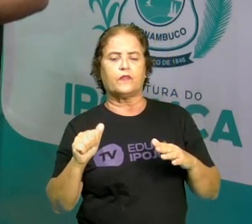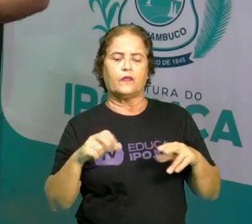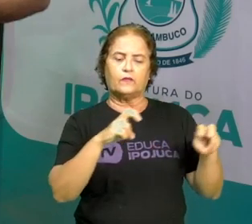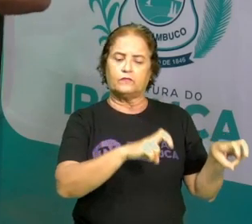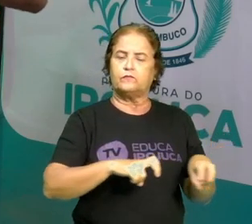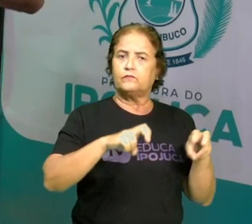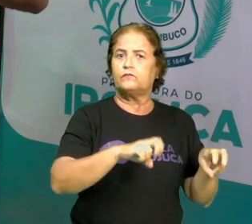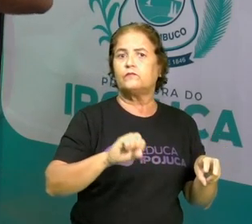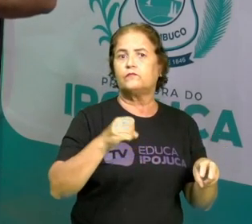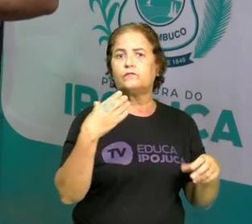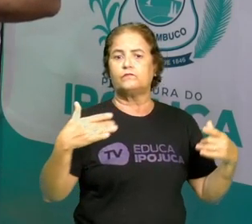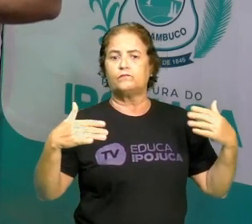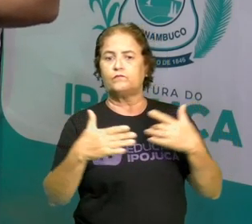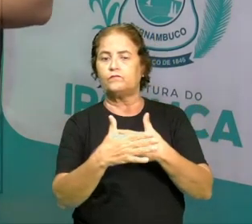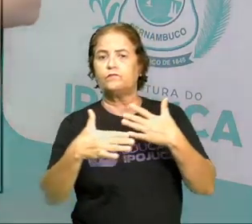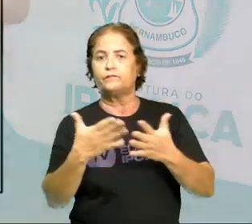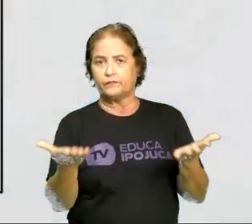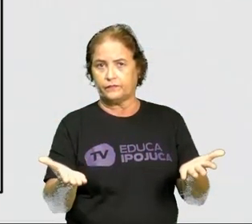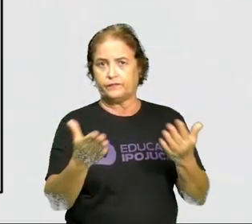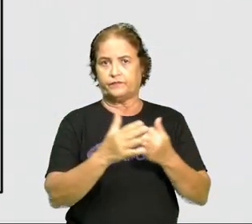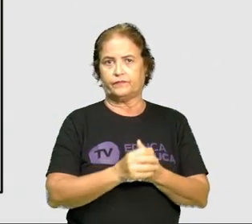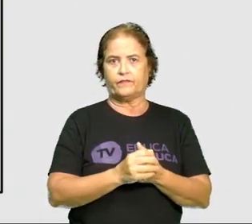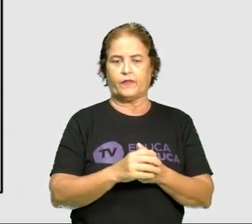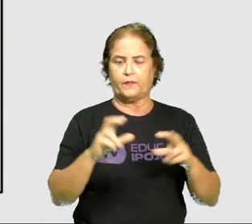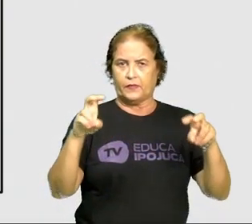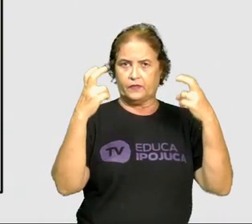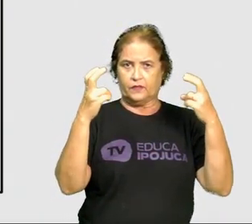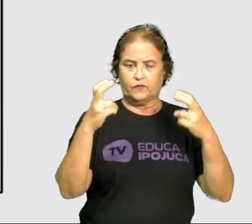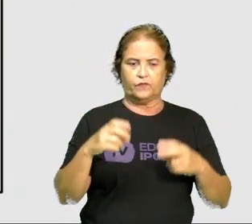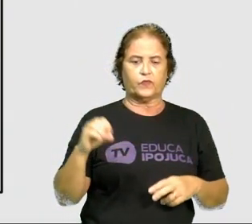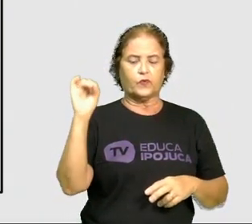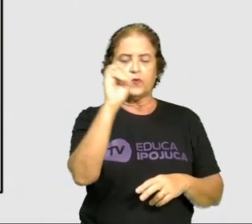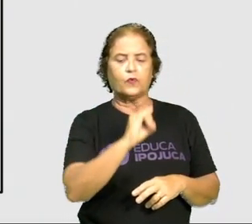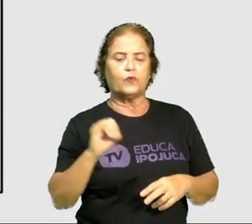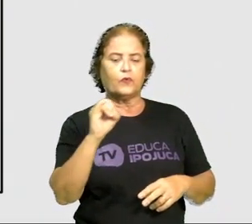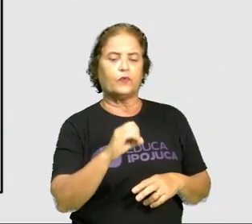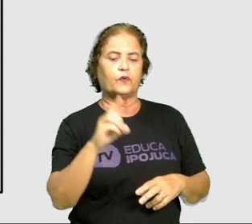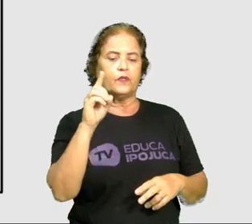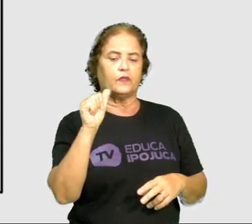urbana? Preste atenção. Olá, Dalila.